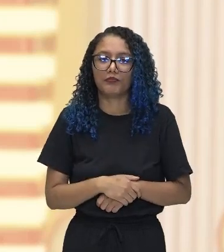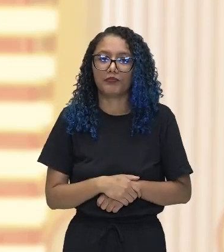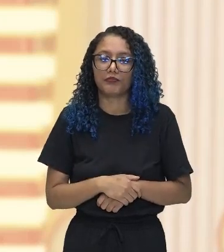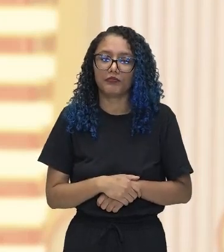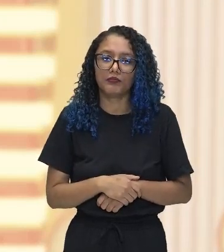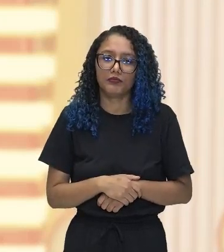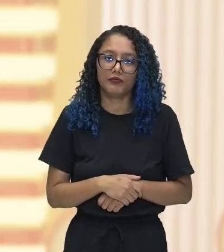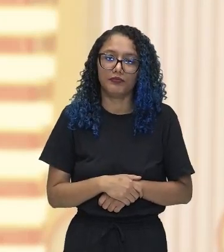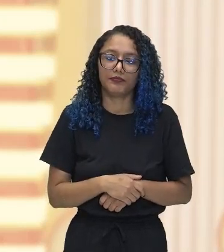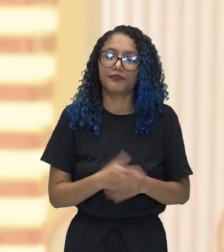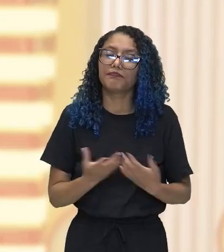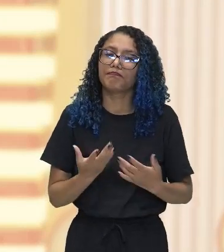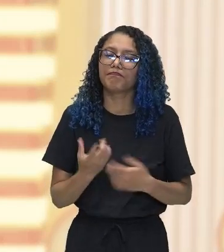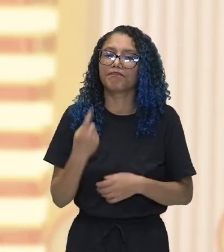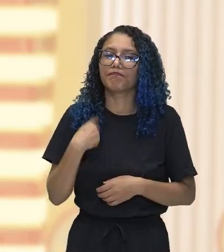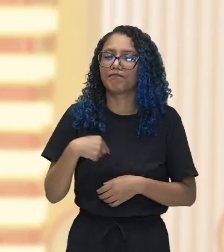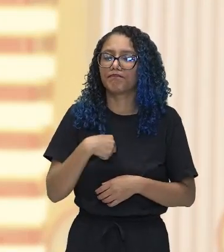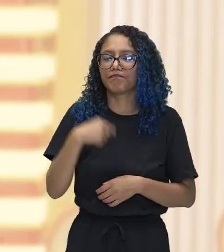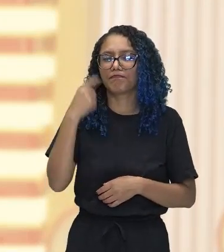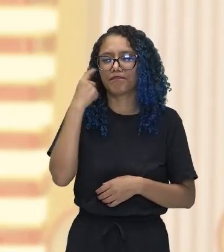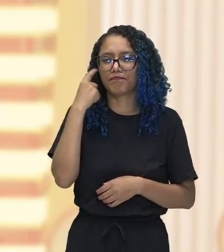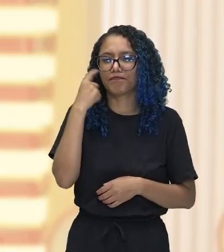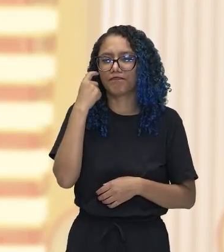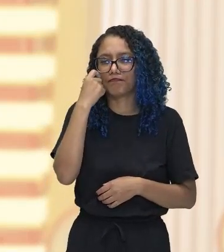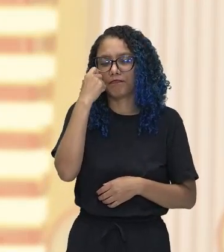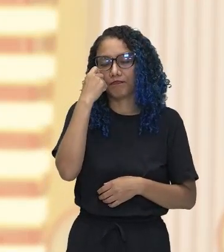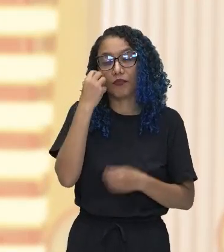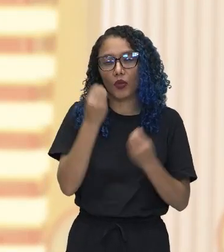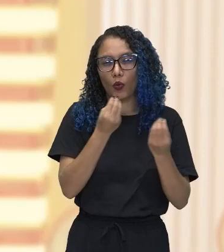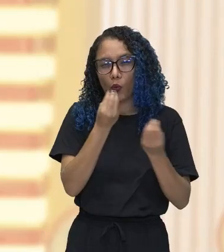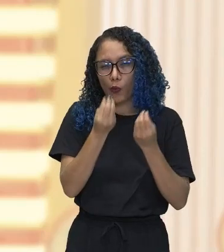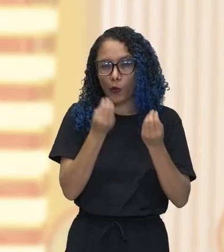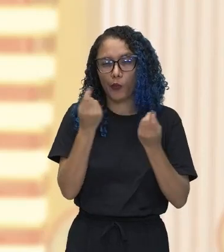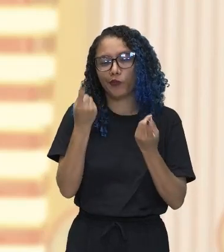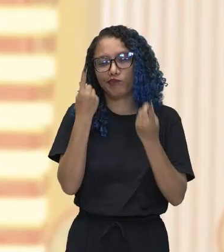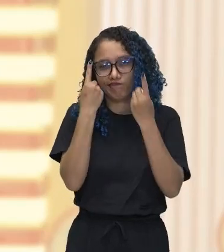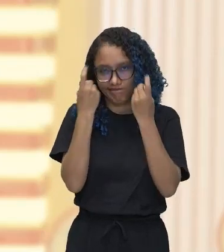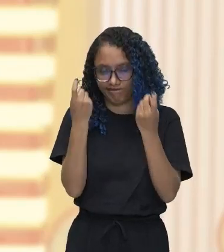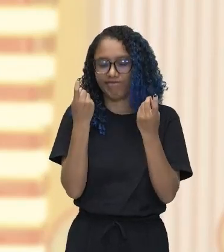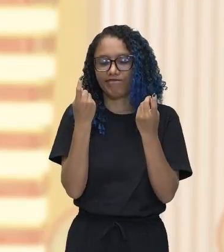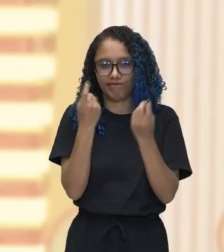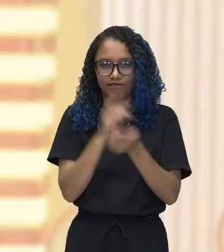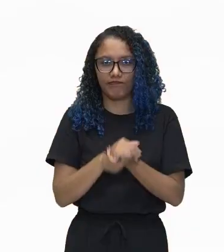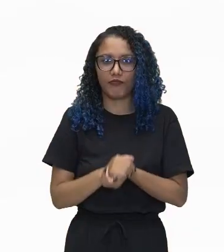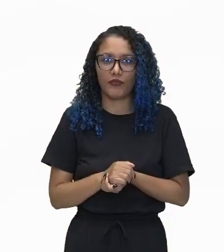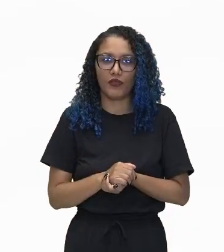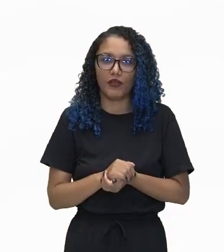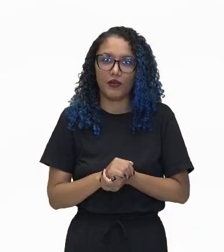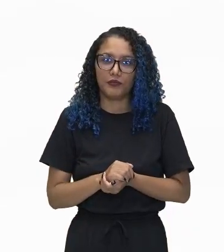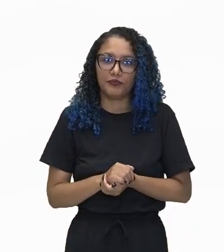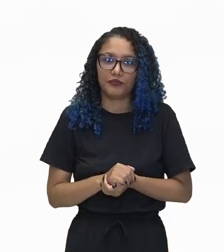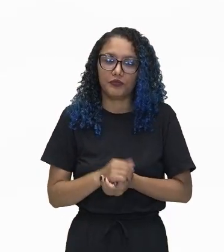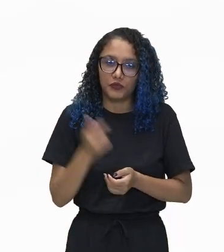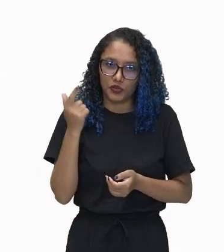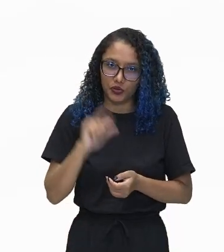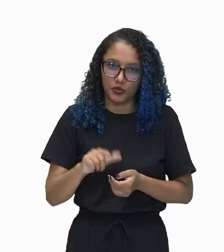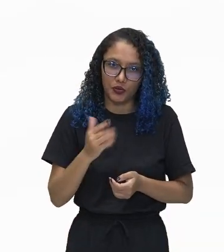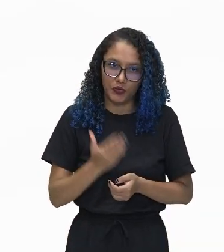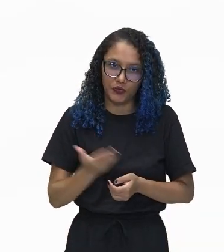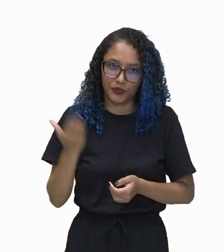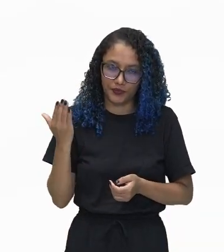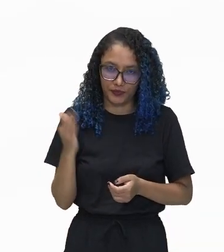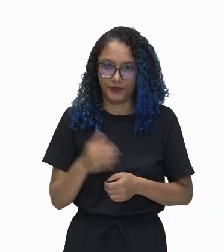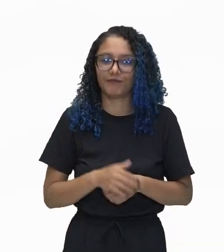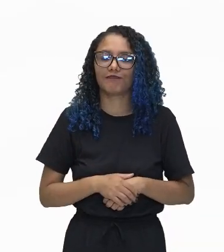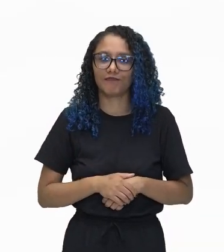aí pensar nesses tipos de violência. E aí, novamente, falo para vocês sobre pesquisas, sobre dados estatísticos